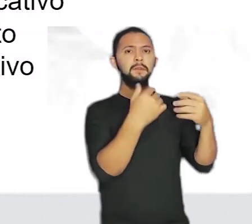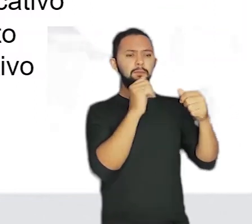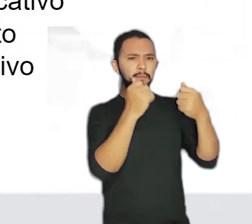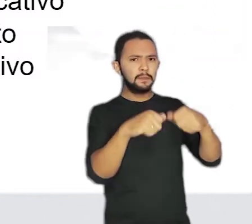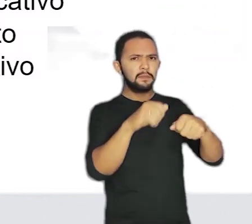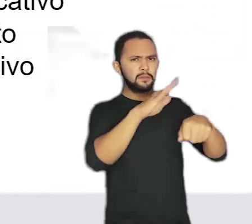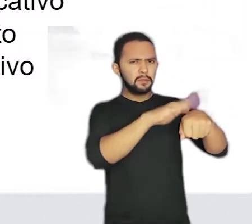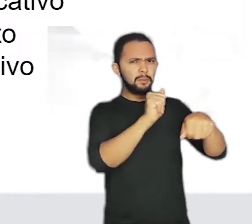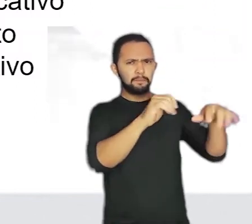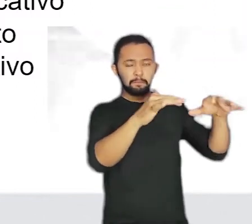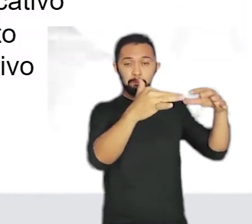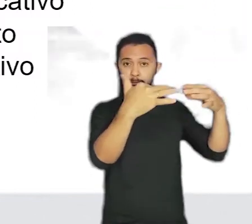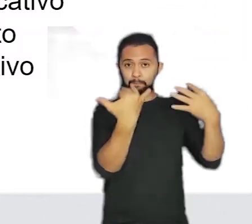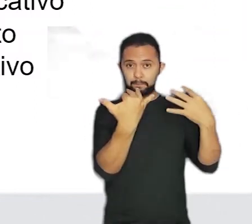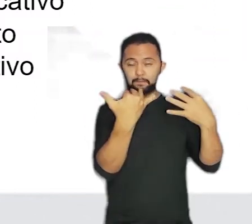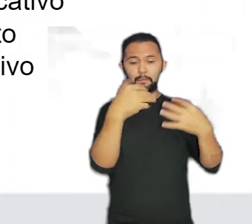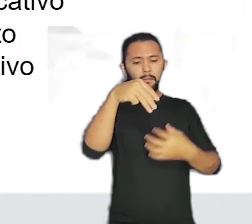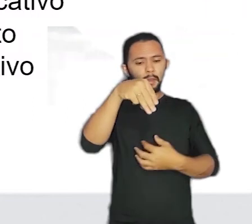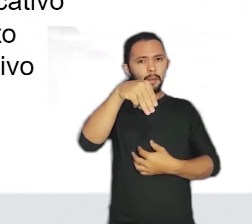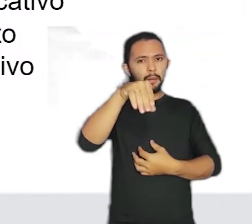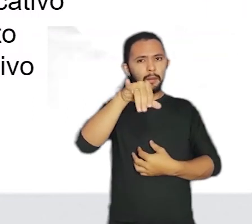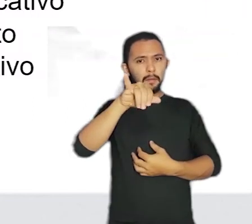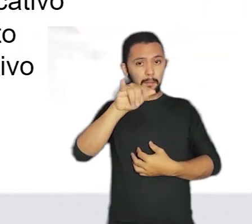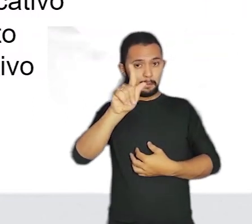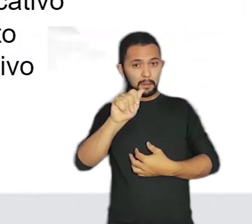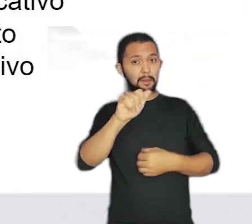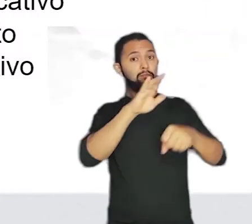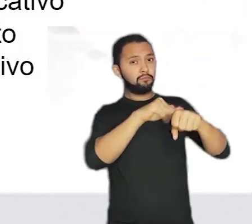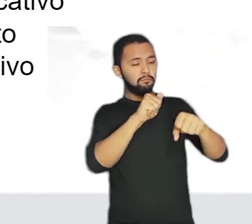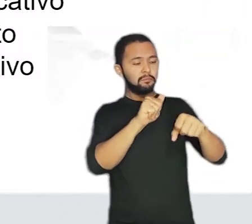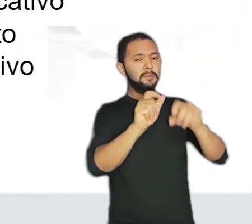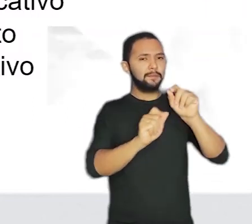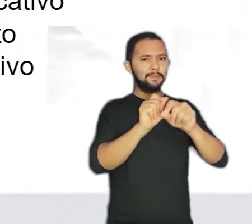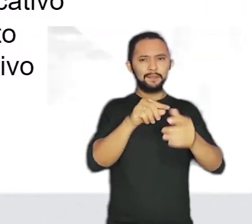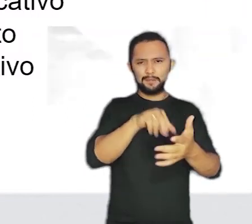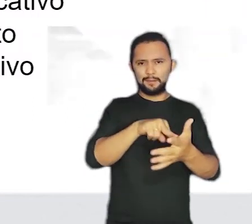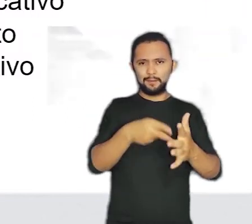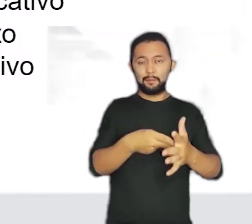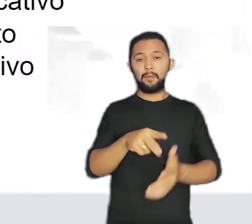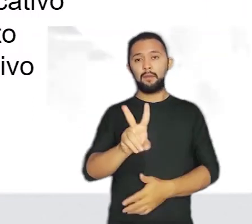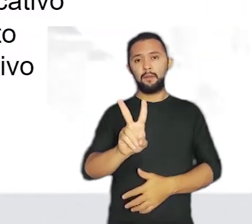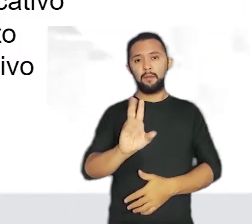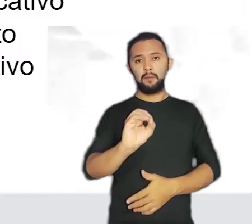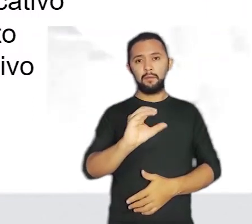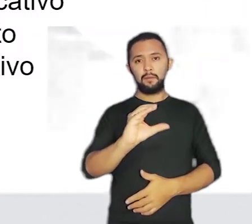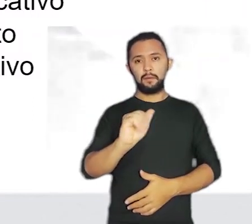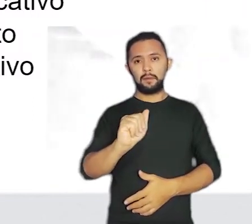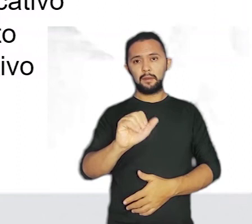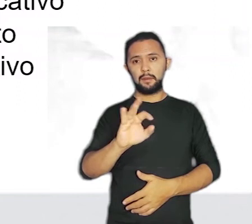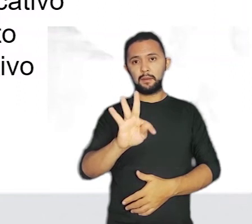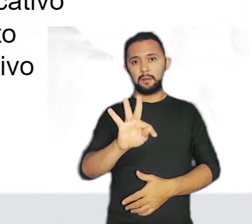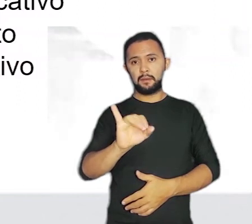chamando a atenção da pessoa com quem ela está falando, da amiga que ela está falando. Então, isso aí é um vocativo, tá? Tá fazendo